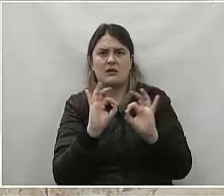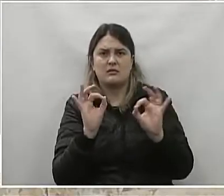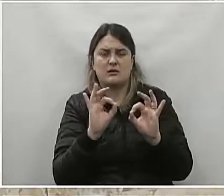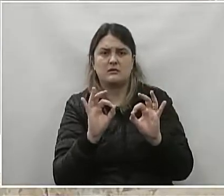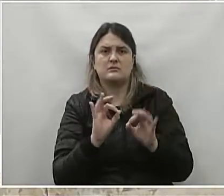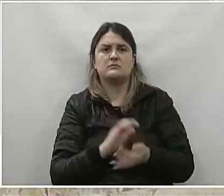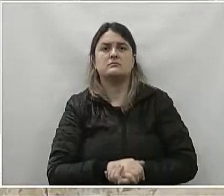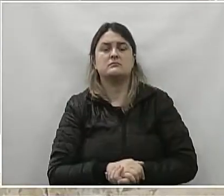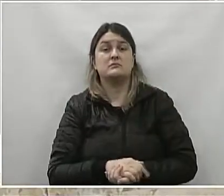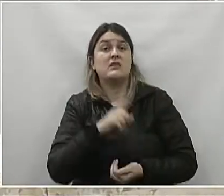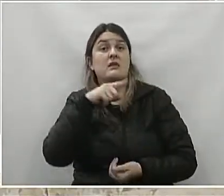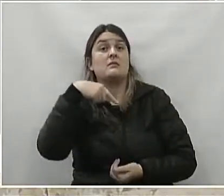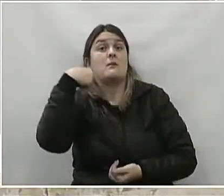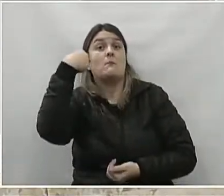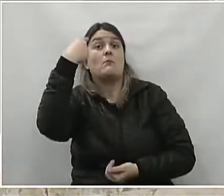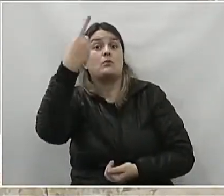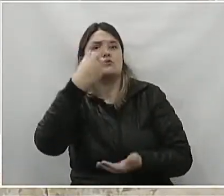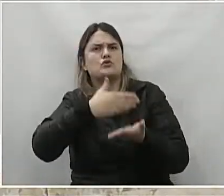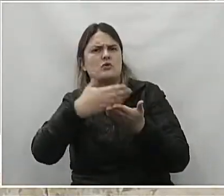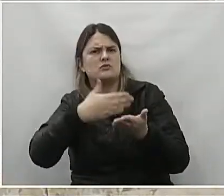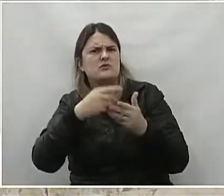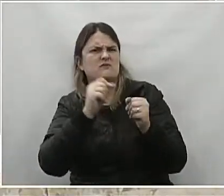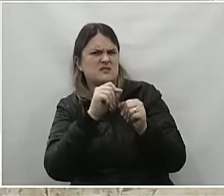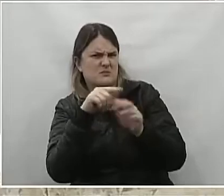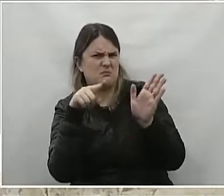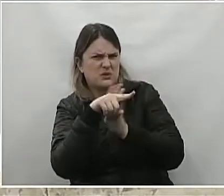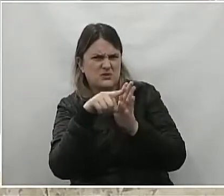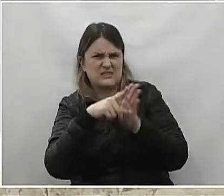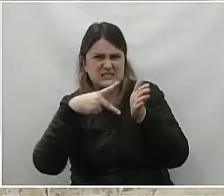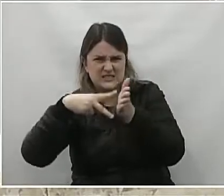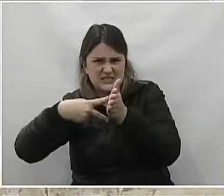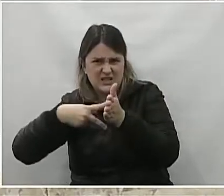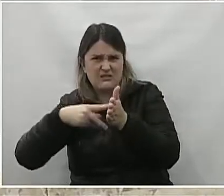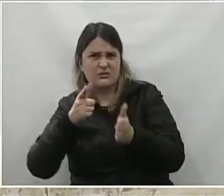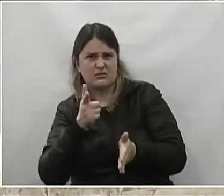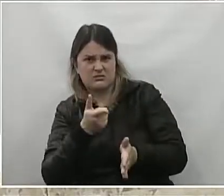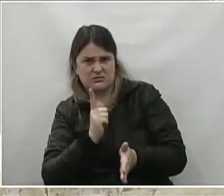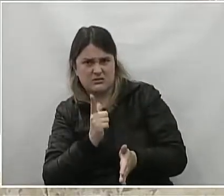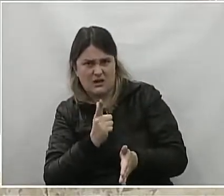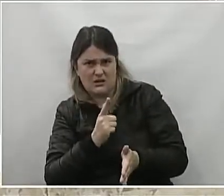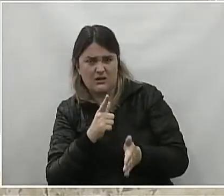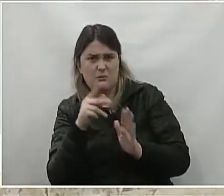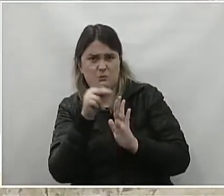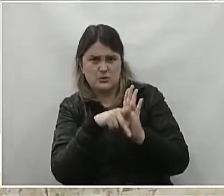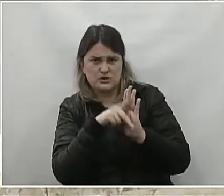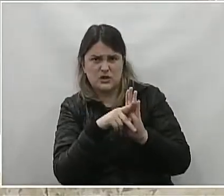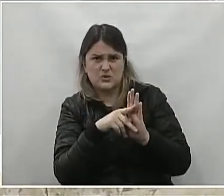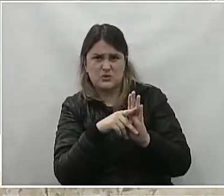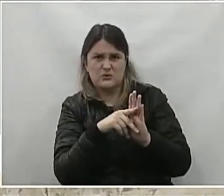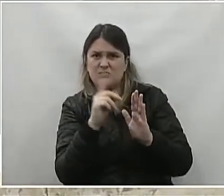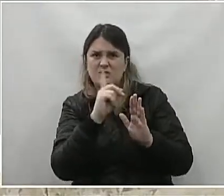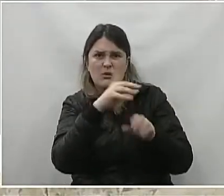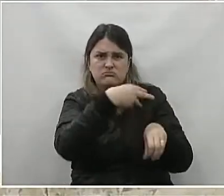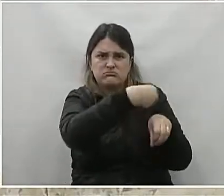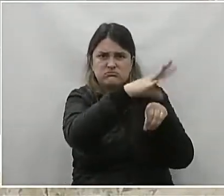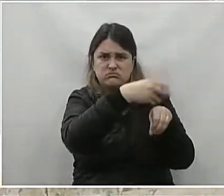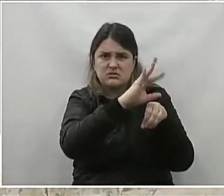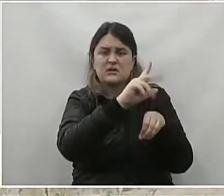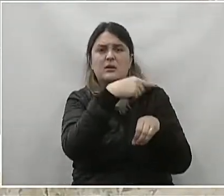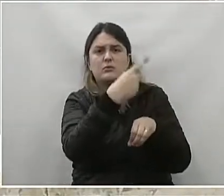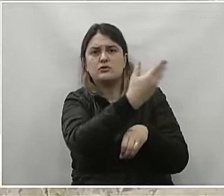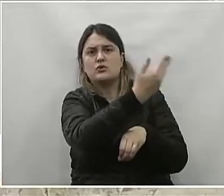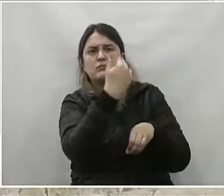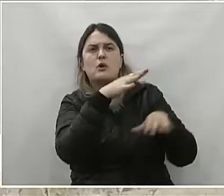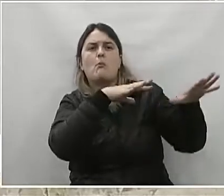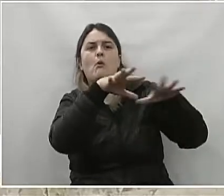tempo. Né? Daí, depois que a gente começou a questionar isso, que os sindicatos tinham o anteprojeto em mão e não repassaram, daí começaram